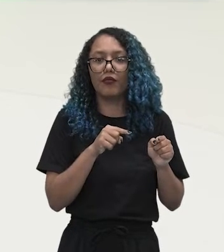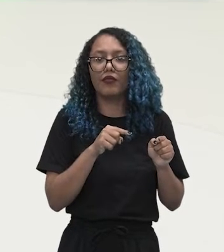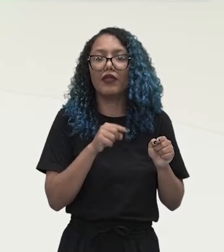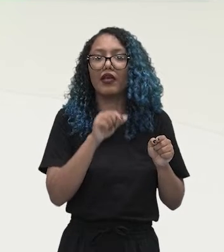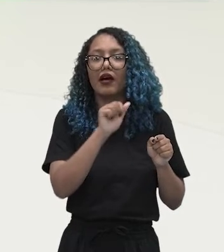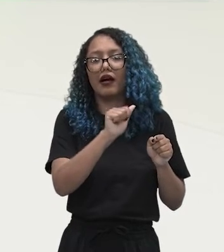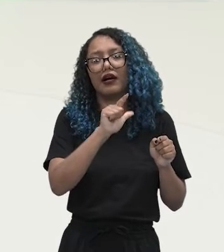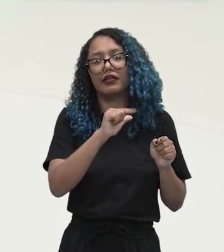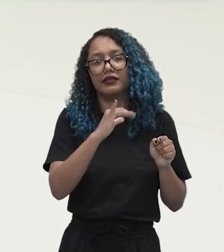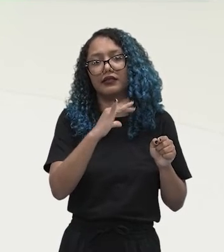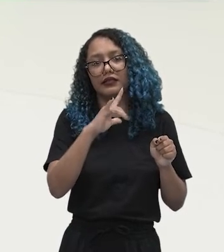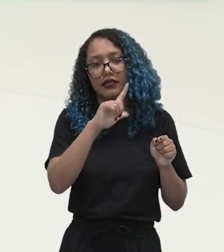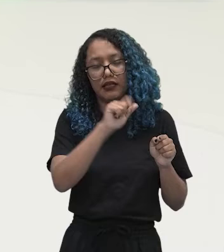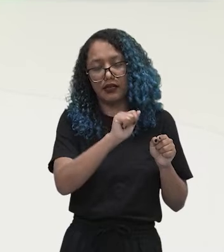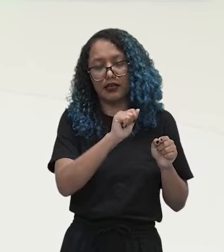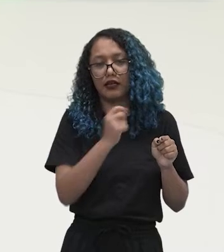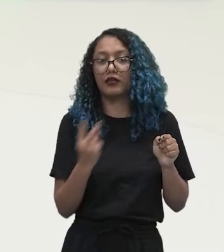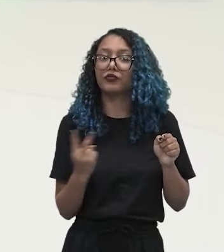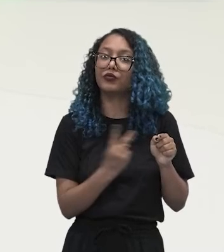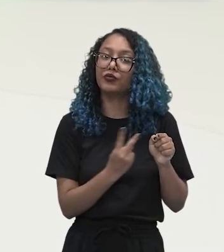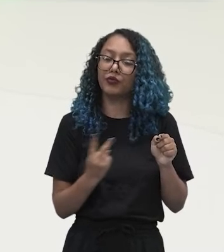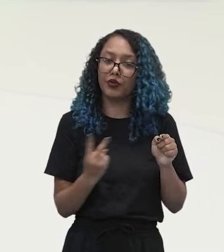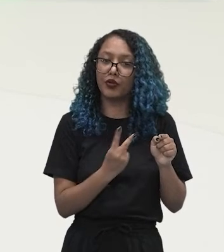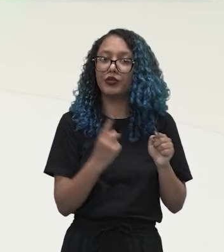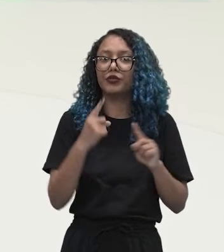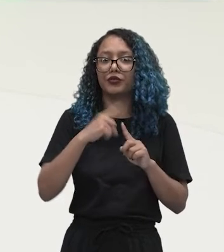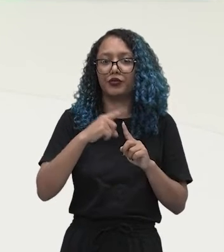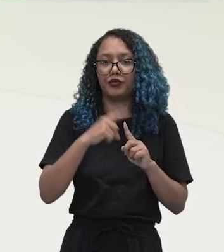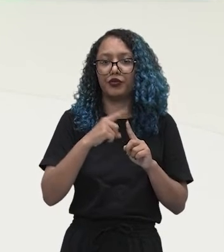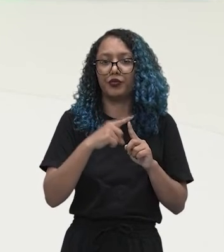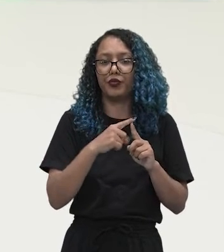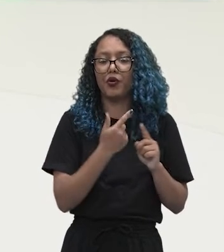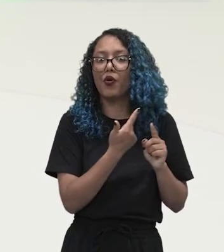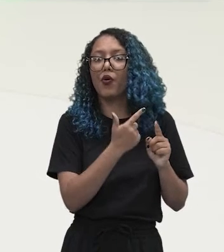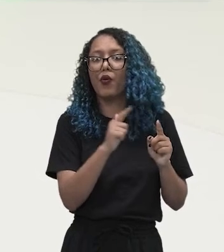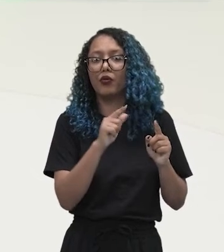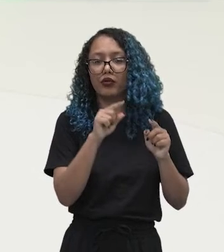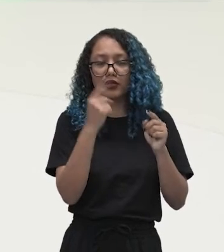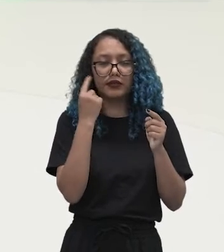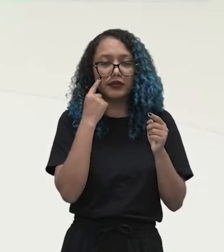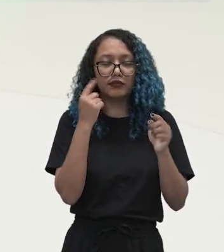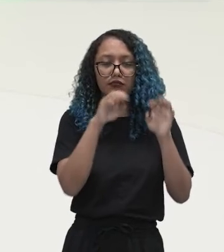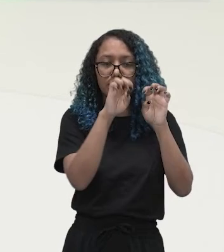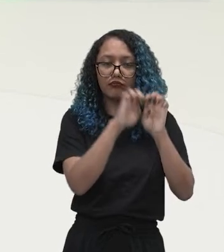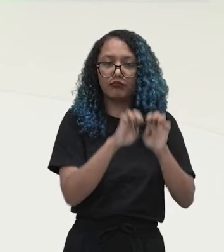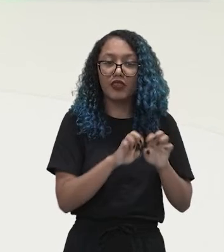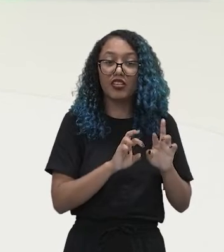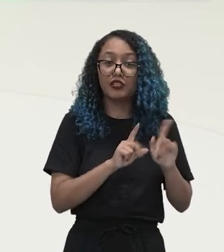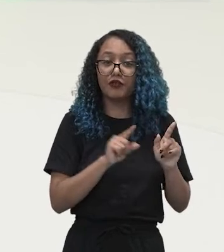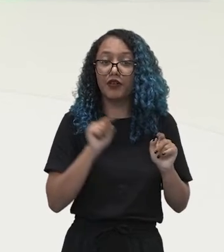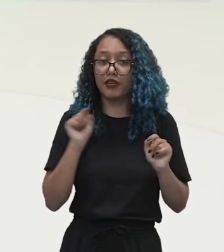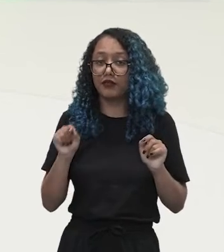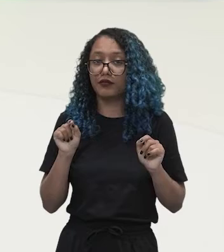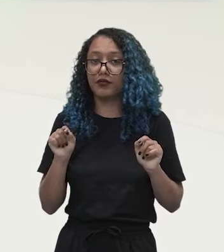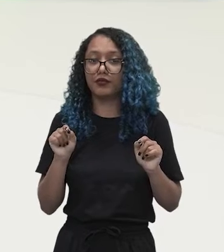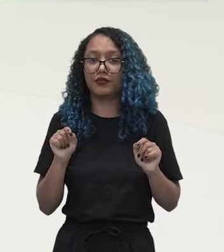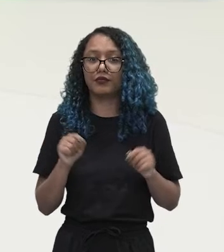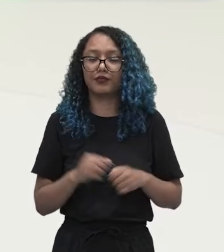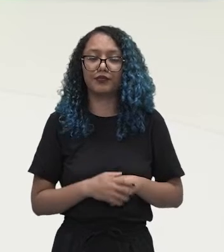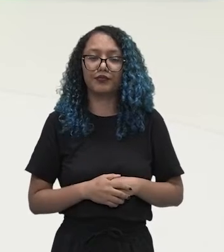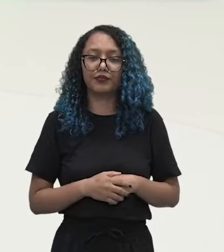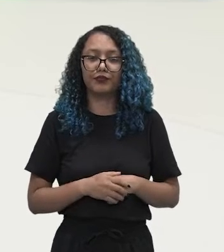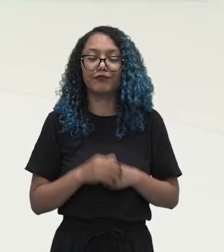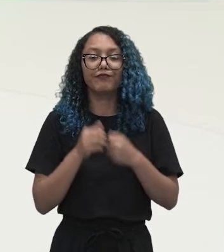alicíclica, certo? Ou seja, são as não aromáticas. São todas essas outras estruturas que são diferentes aqui do anel